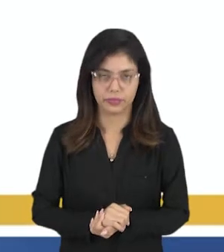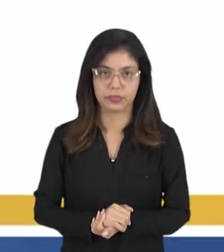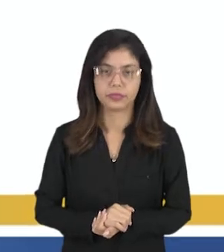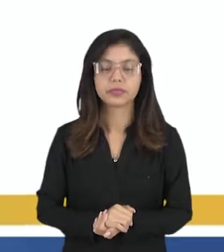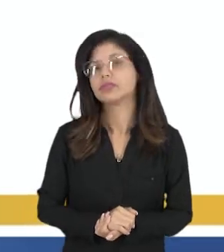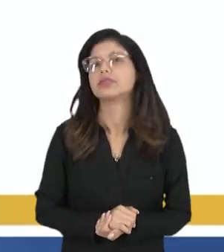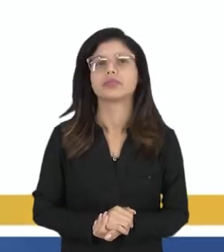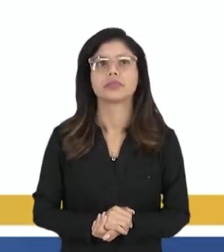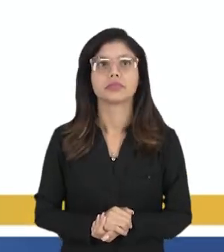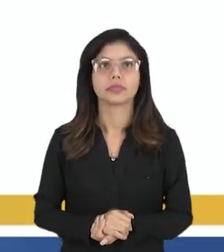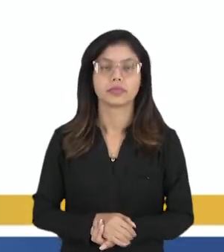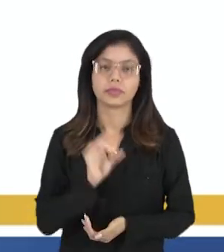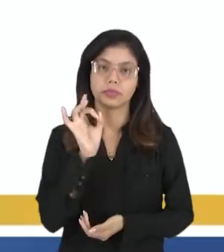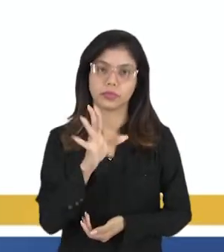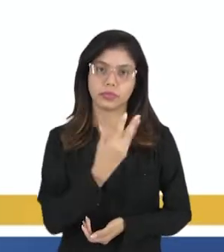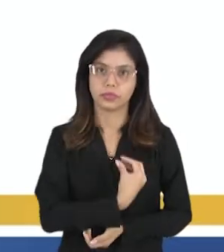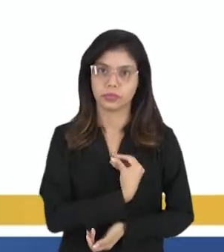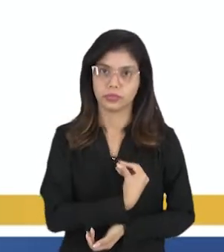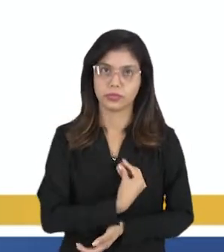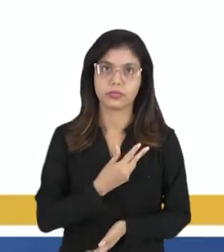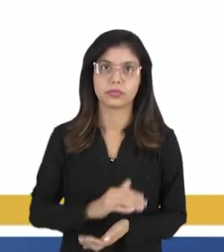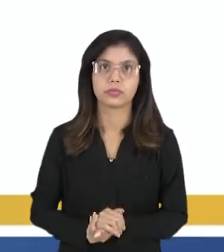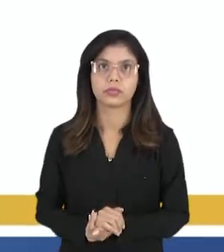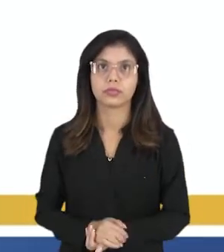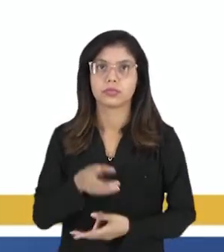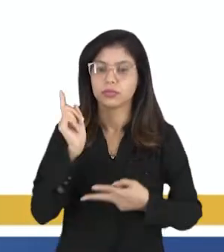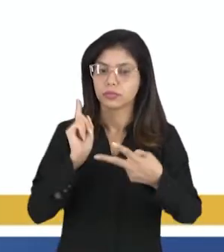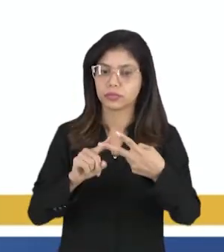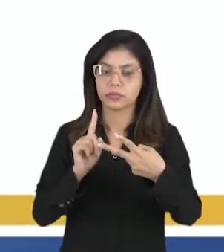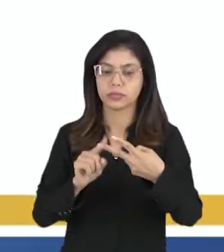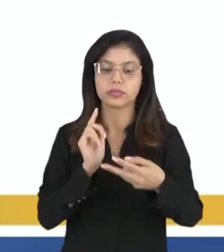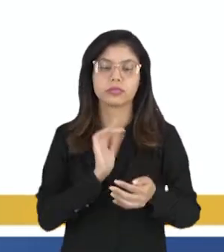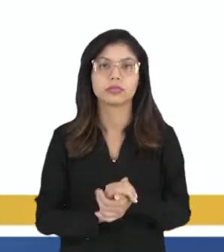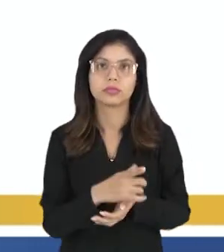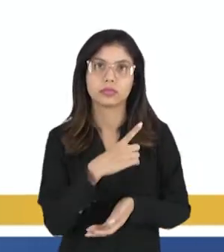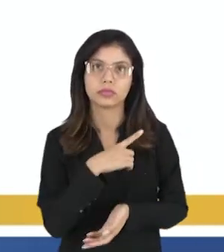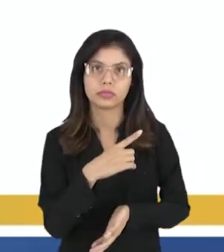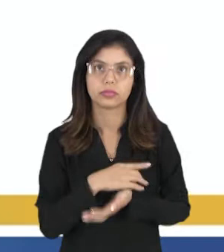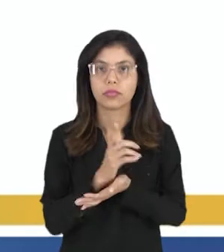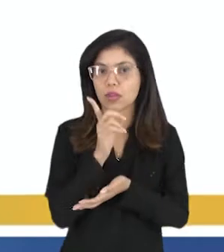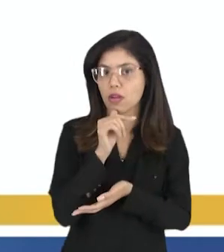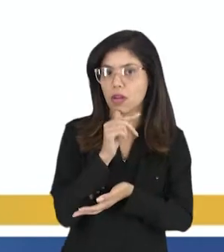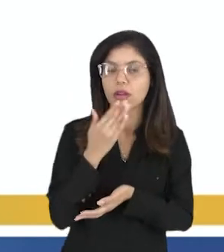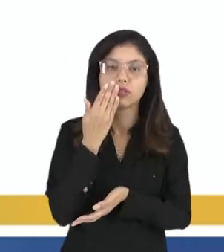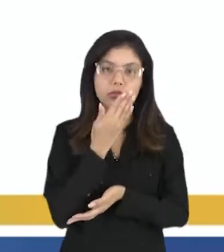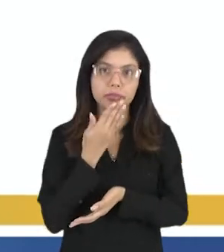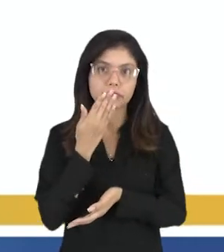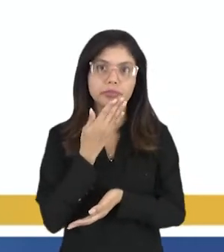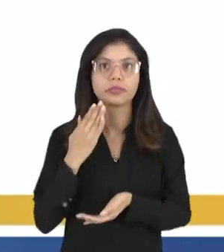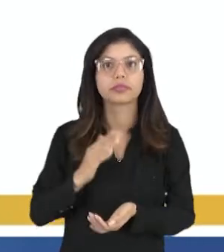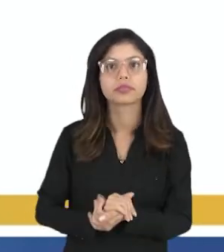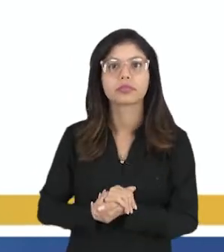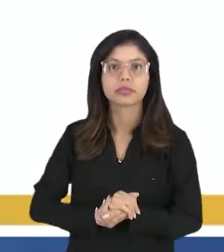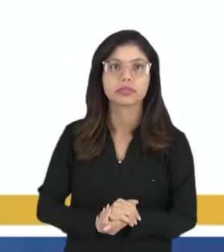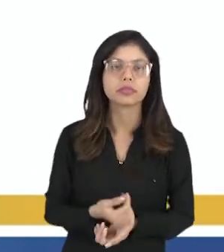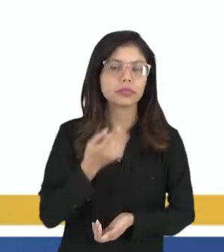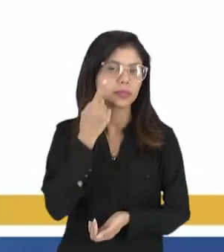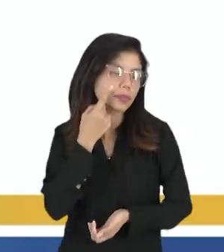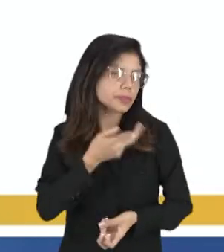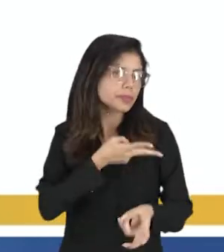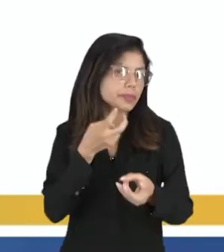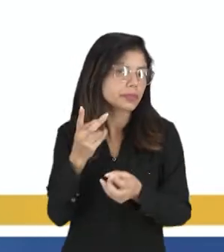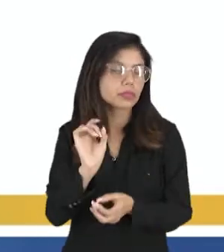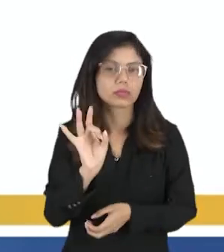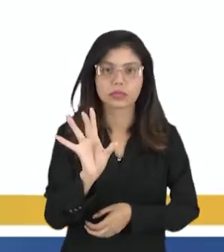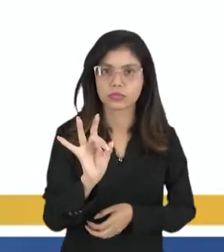1, a gente tem a presença somente de água, e no copo 2, nós temos água com açúcar. Vamos supor que aqui eu